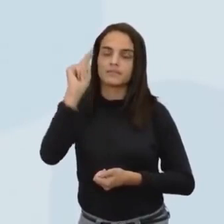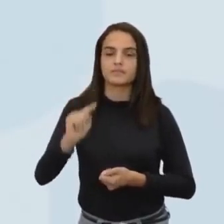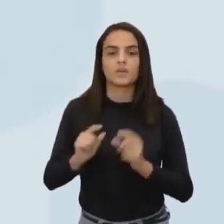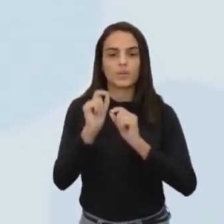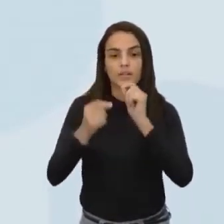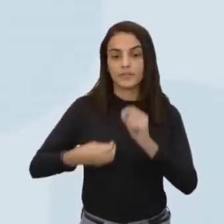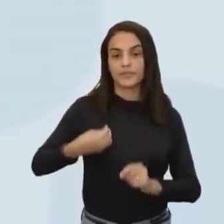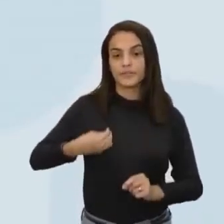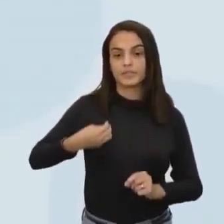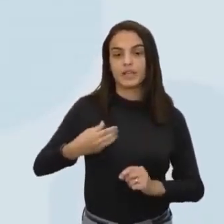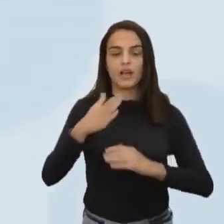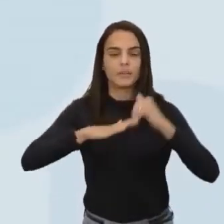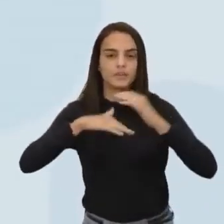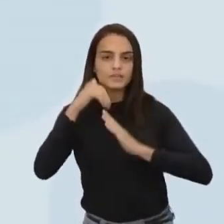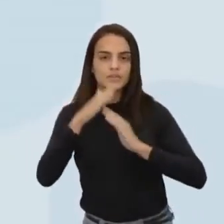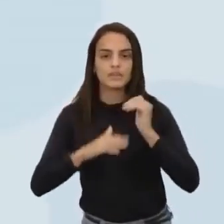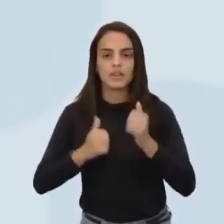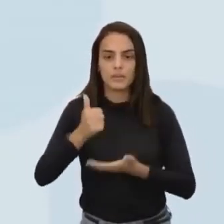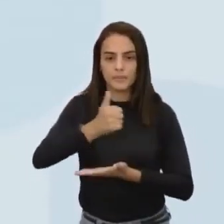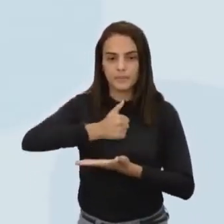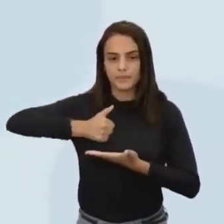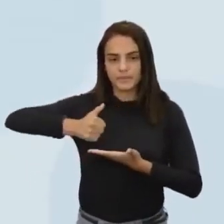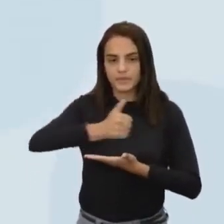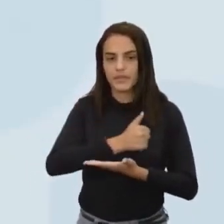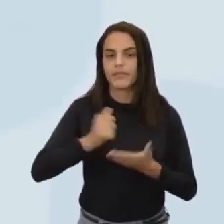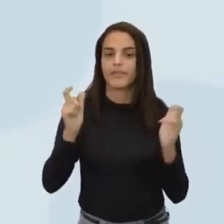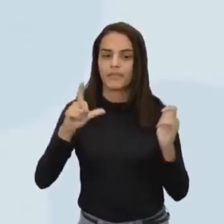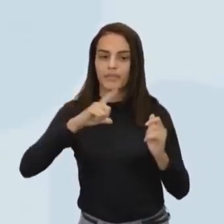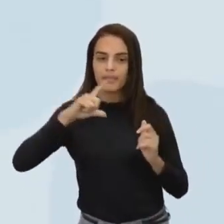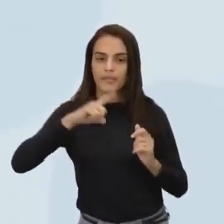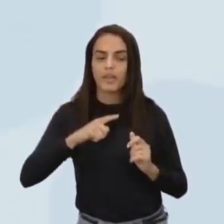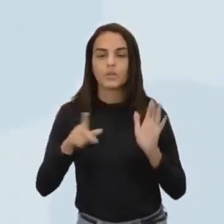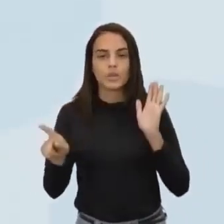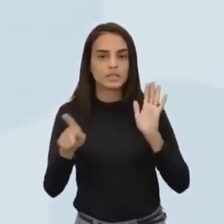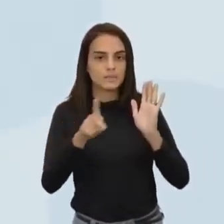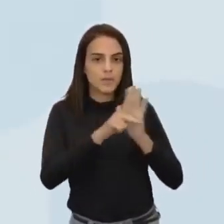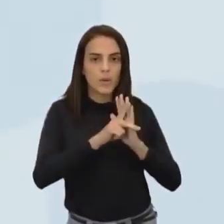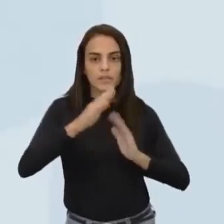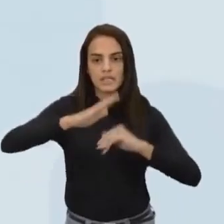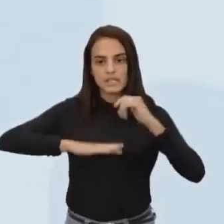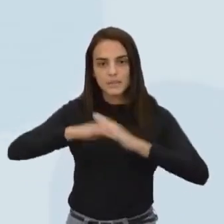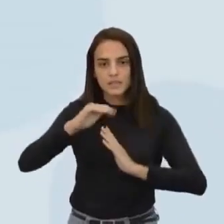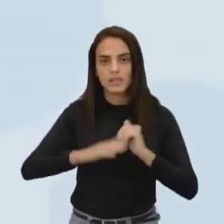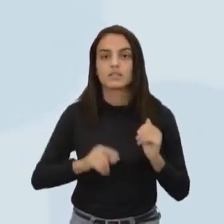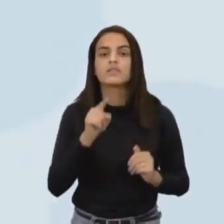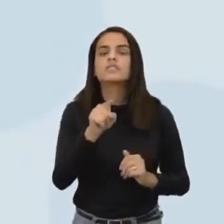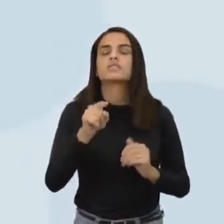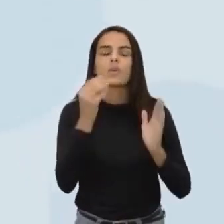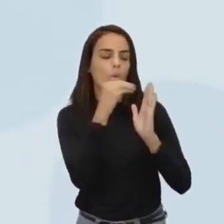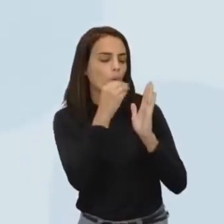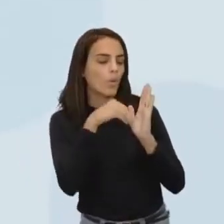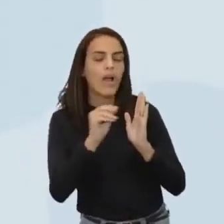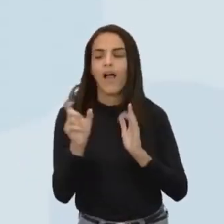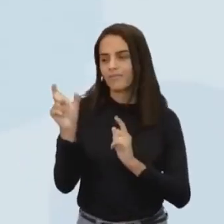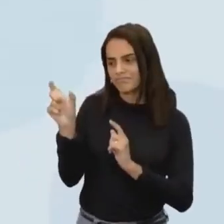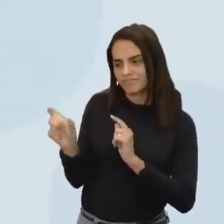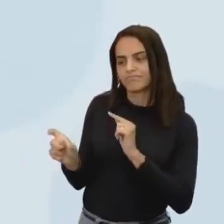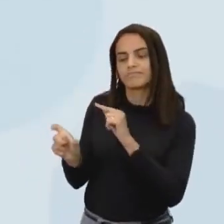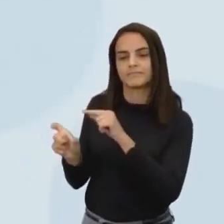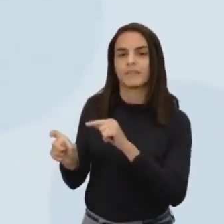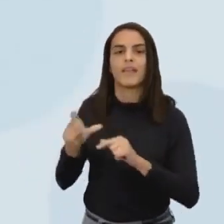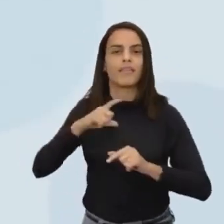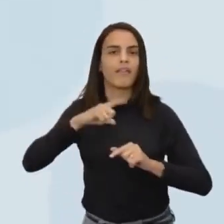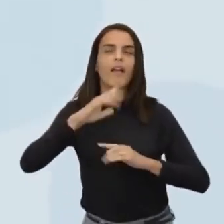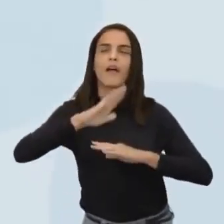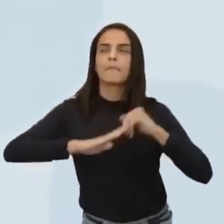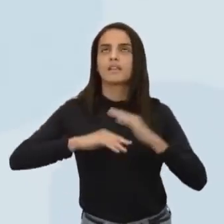Quais habilidades ele teria baseando-se em suas próprias habilidades? Então você colocou lá que seu personagem ele pode ter uma habilidade,